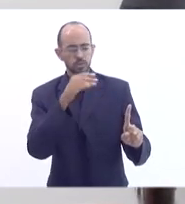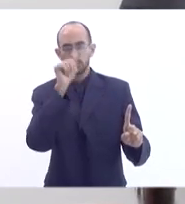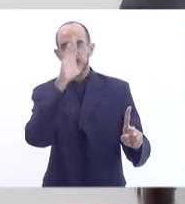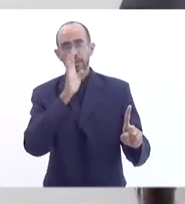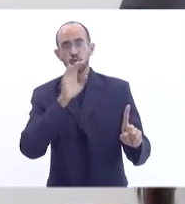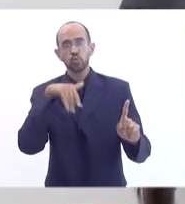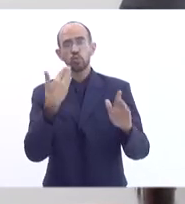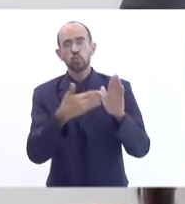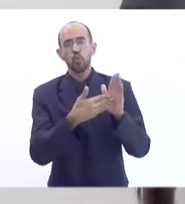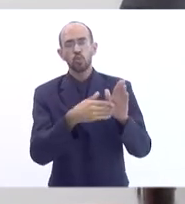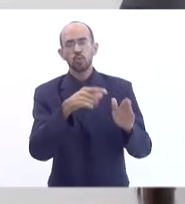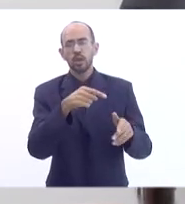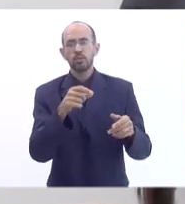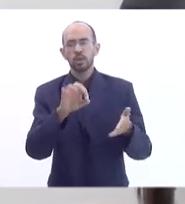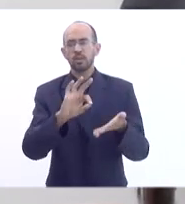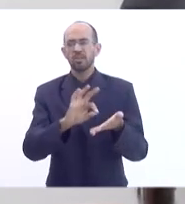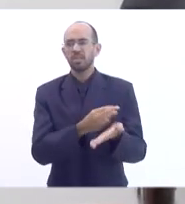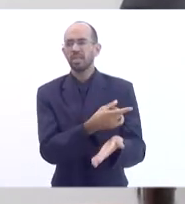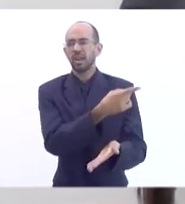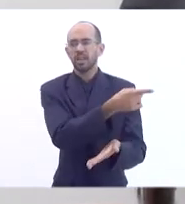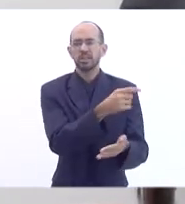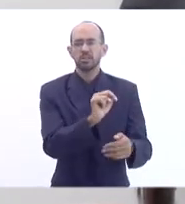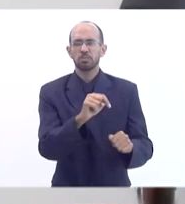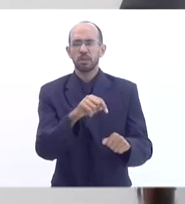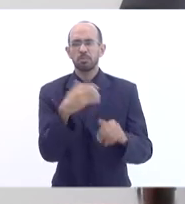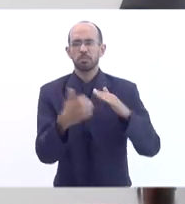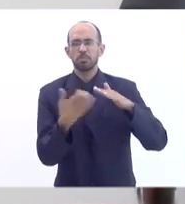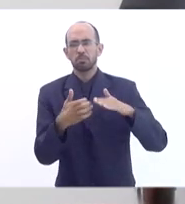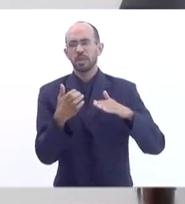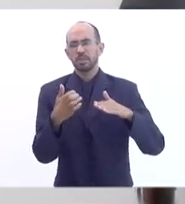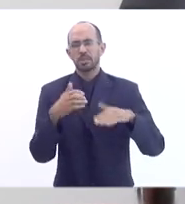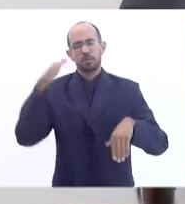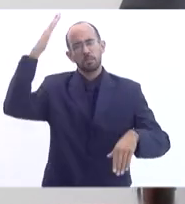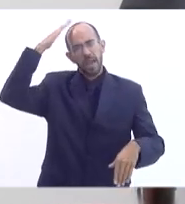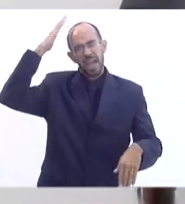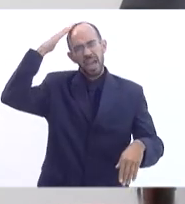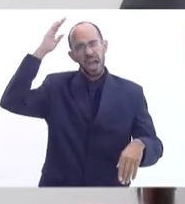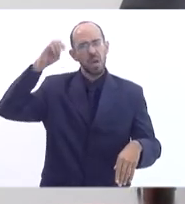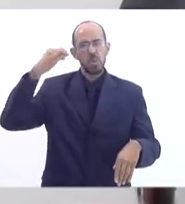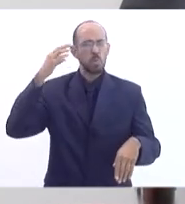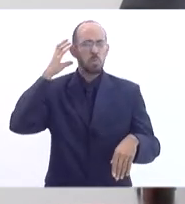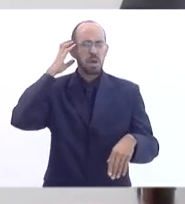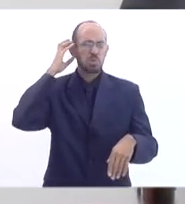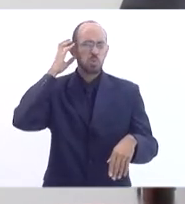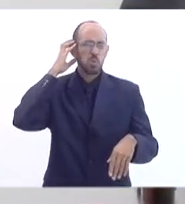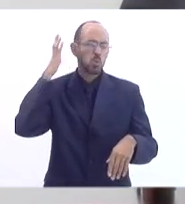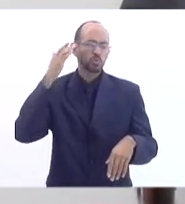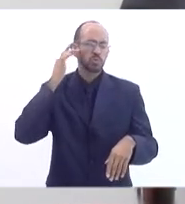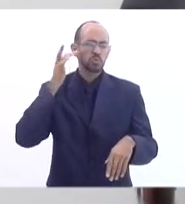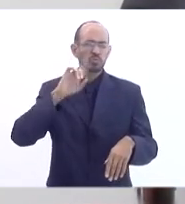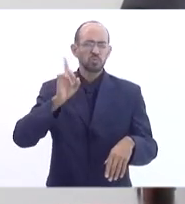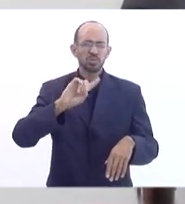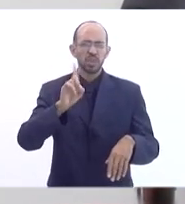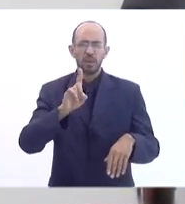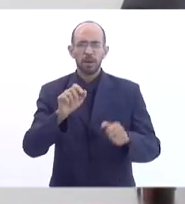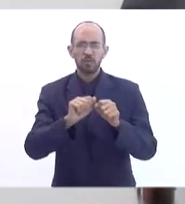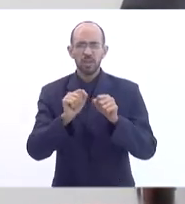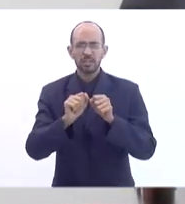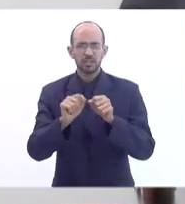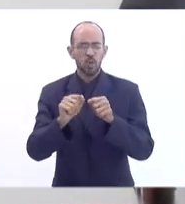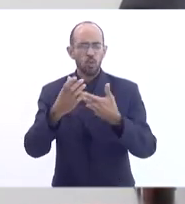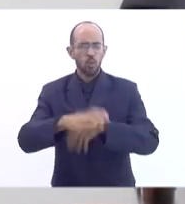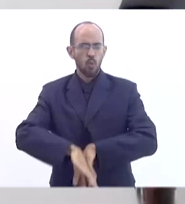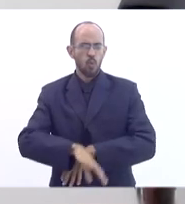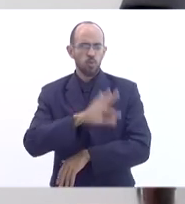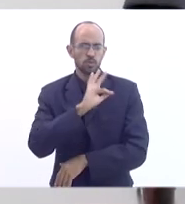sei se do Mato Grosso sei lá de onde é Paraná e nunca fez concurso nenhum e pode fazer um concurso desse tamanho desse volume e o concurso da Polícia Militar